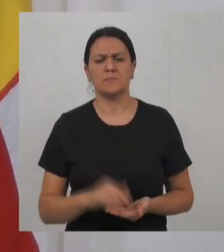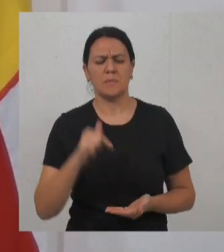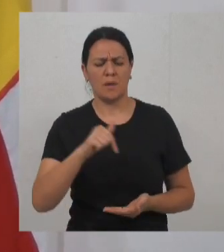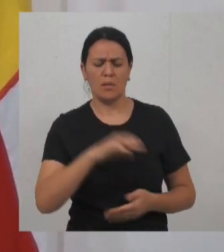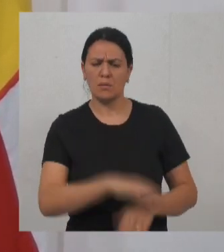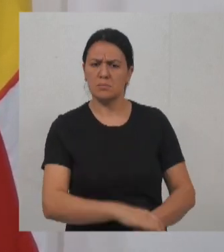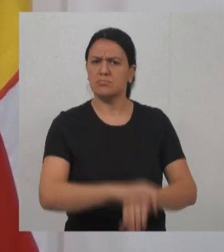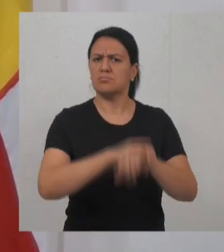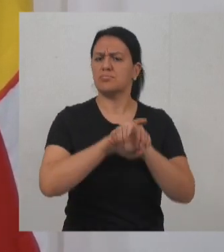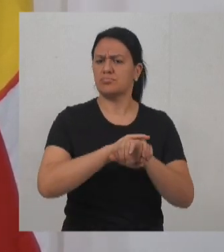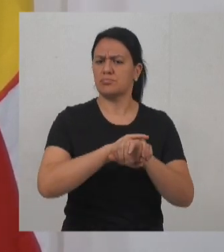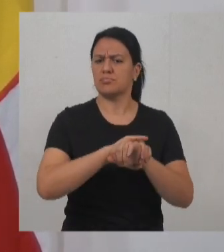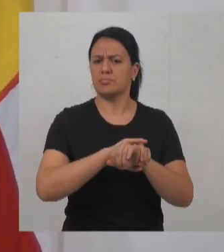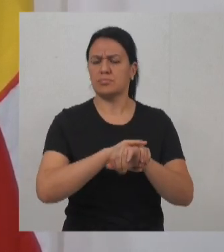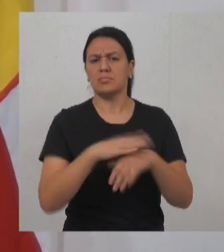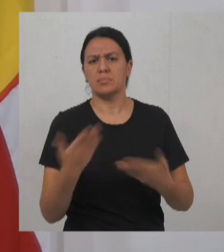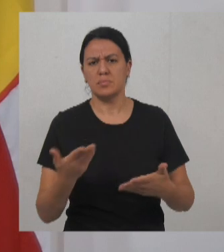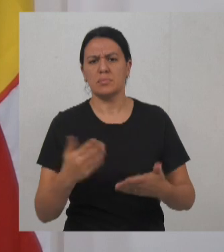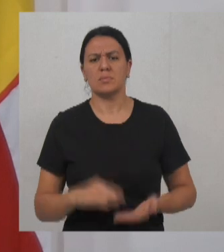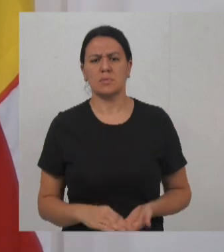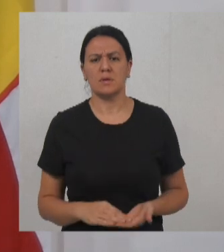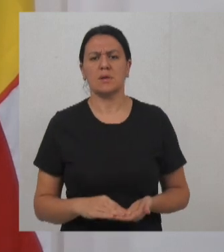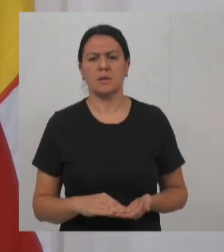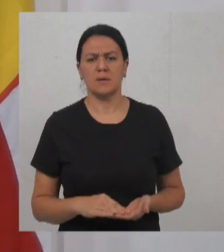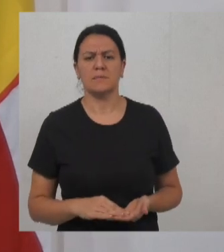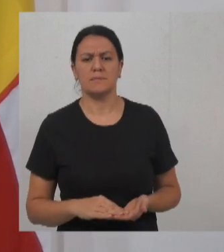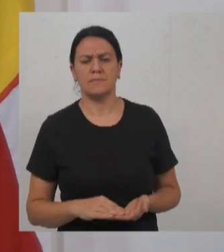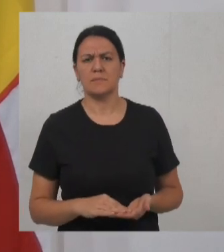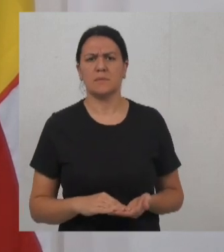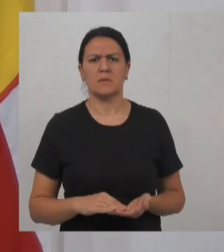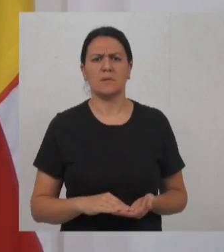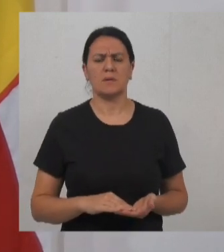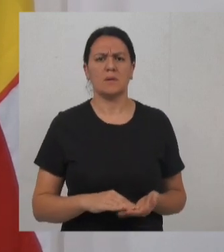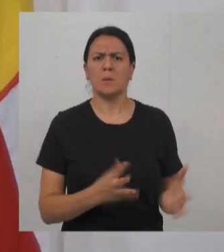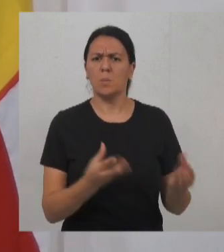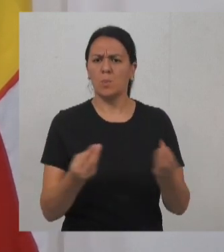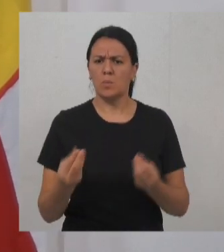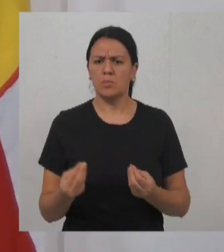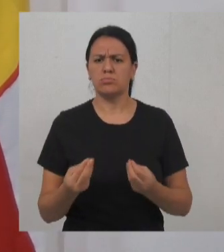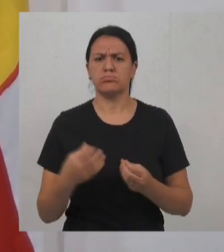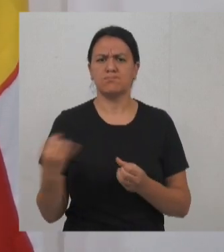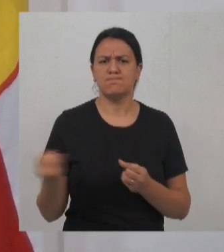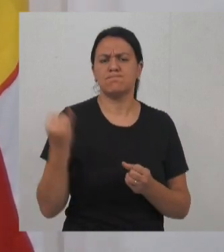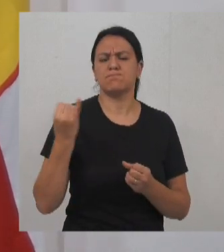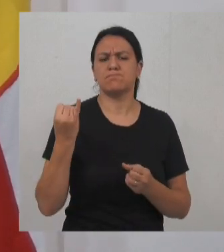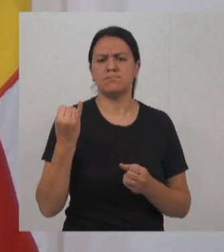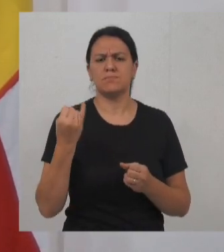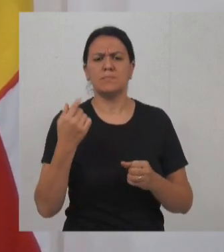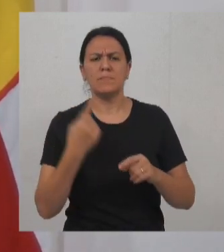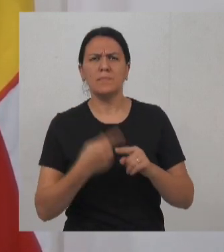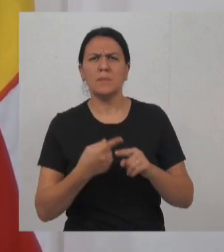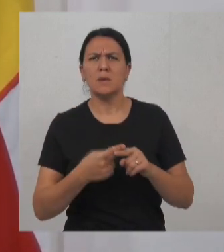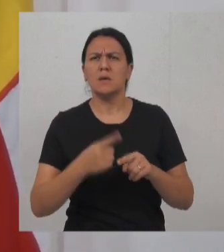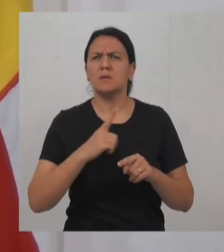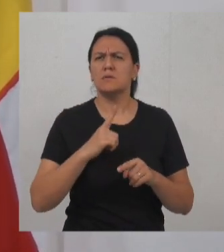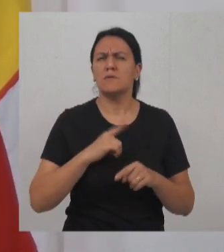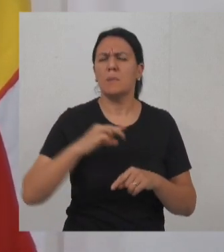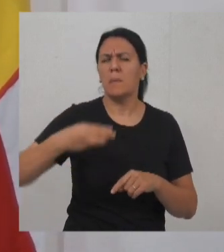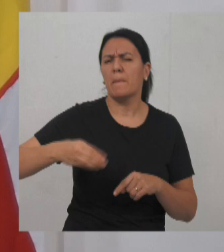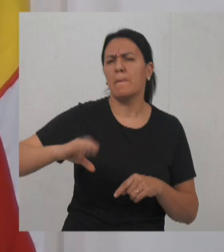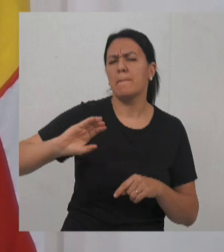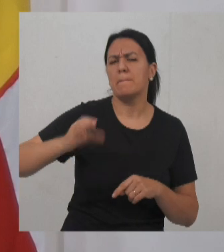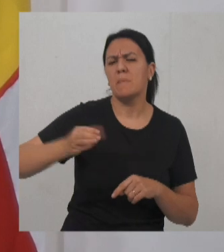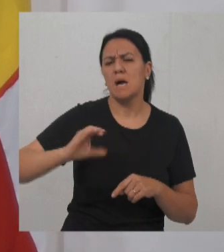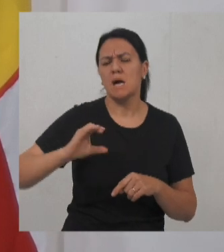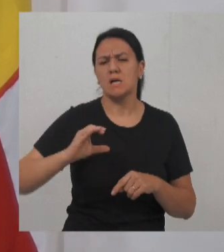dizer, além da normalidade. Nós tivemos aí por início de março,